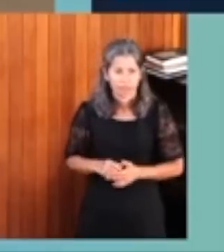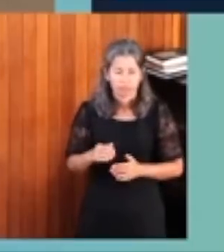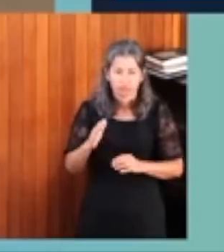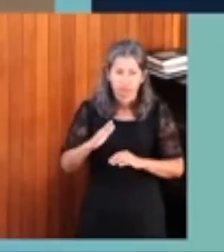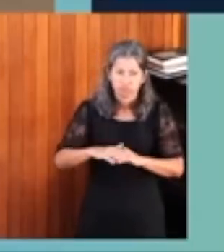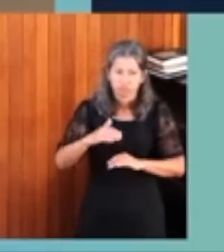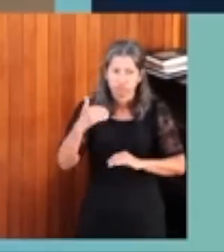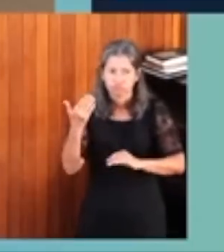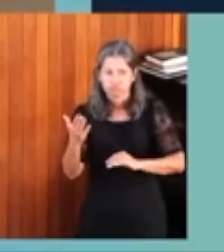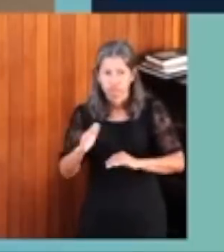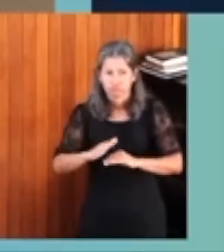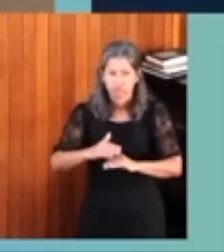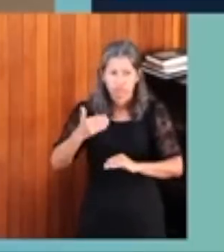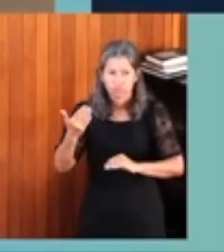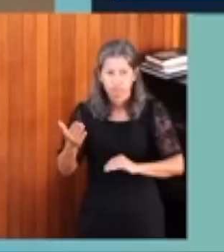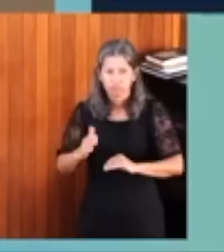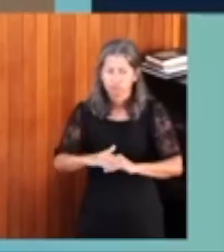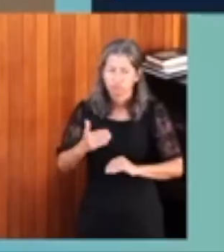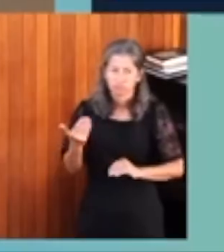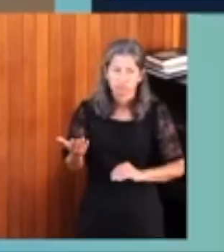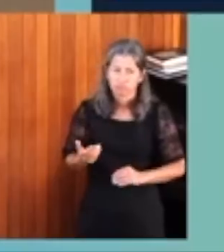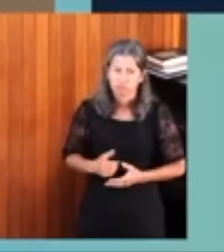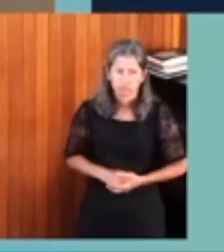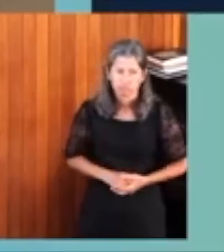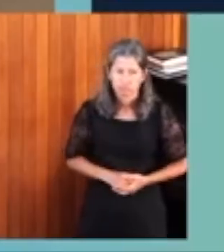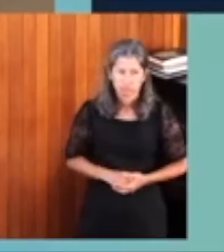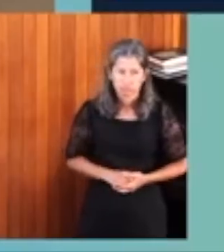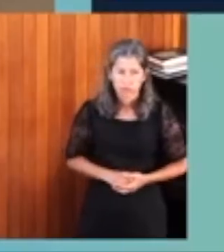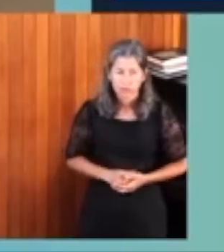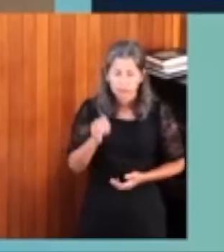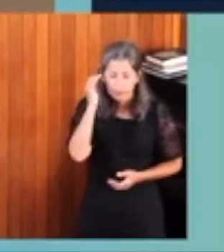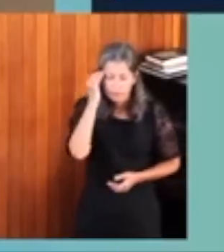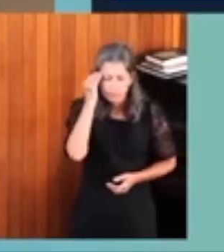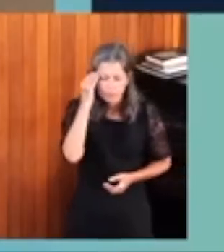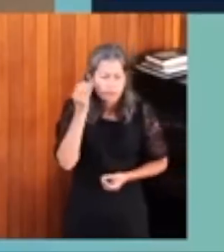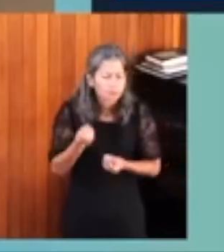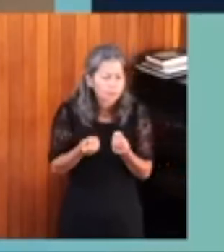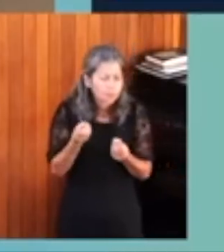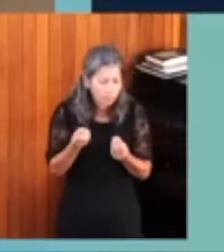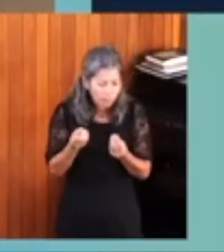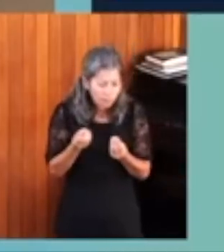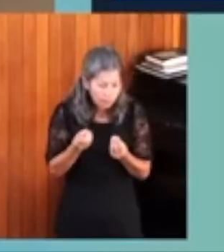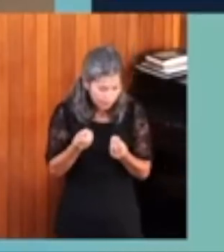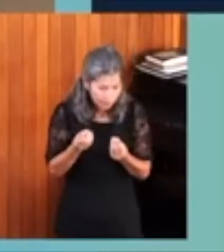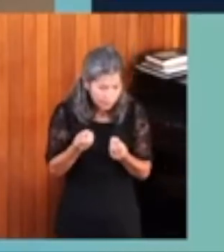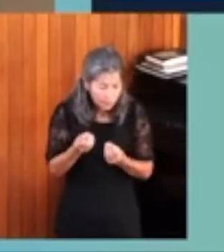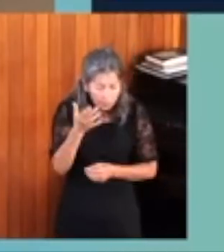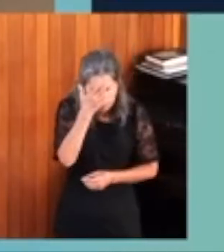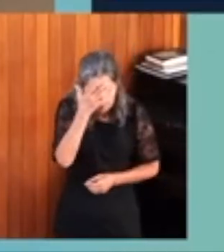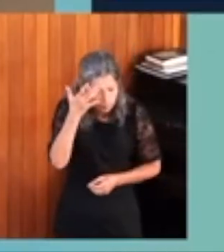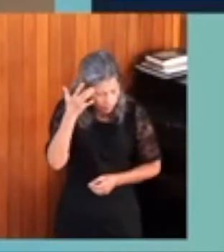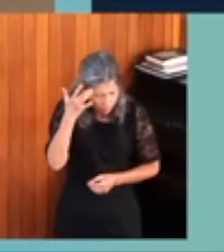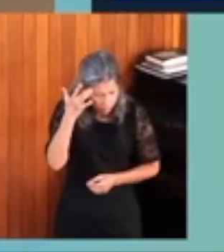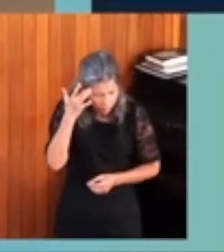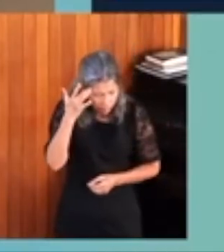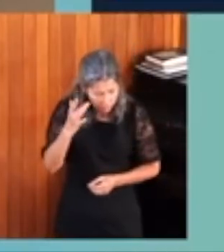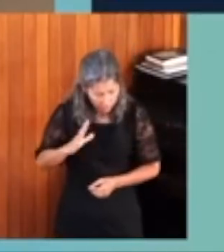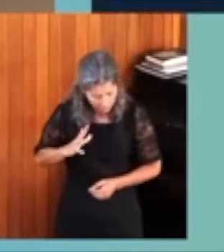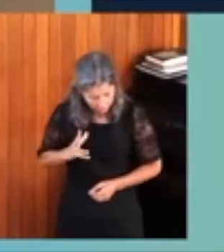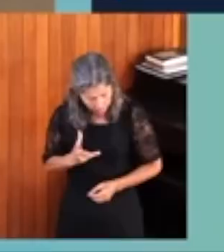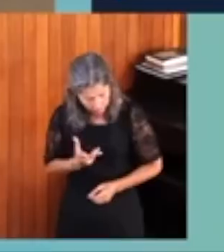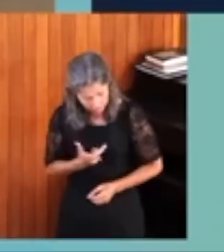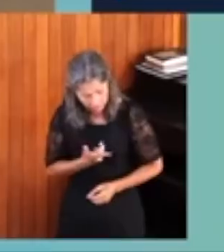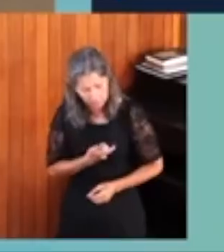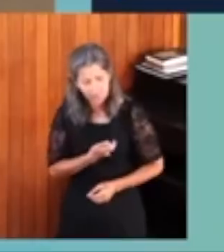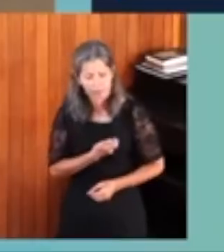isso, que não dá tempo de a gente explicar agora, mas entenda uma coisa, serão pessoas salvas pelo sangue de Cristo e que estarão vivas por